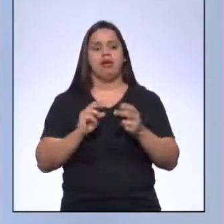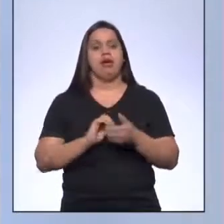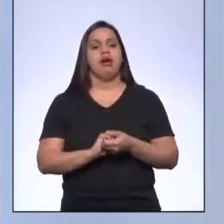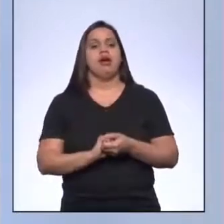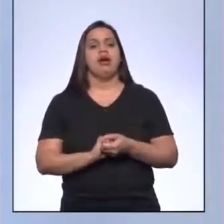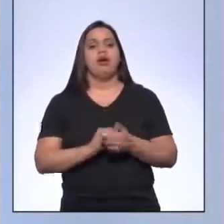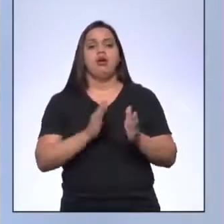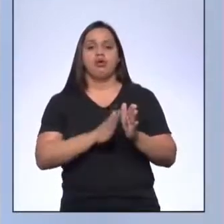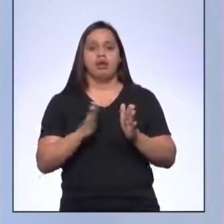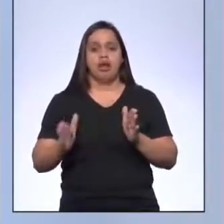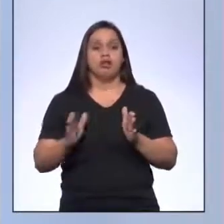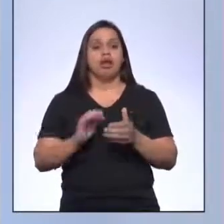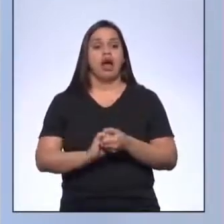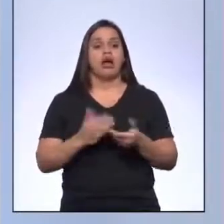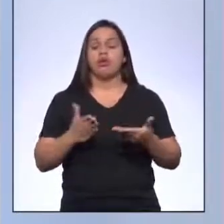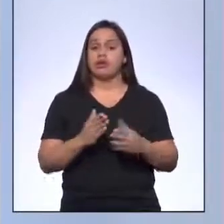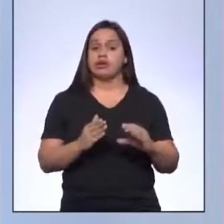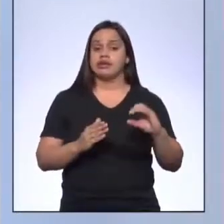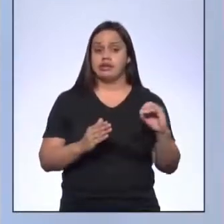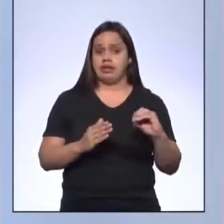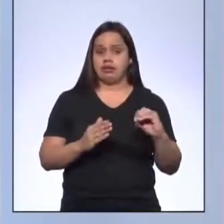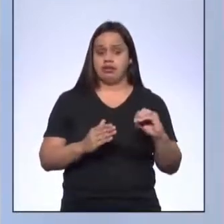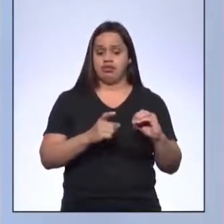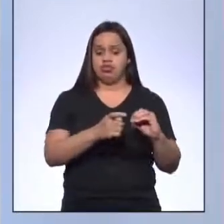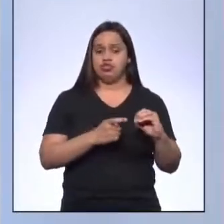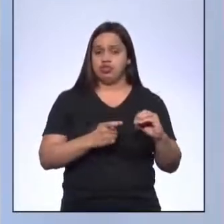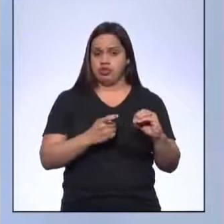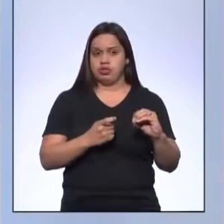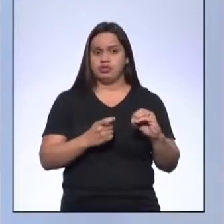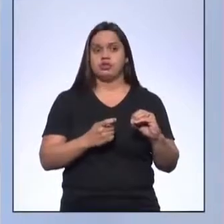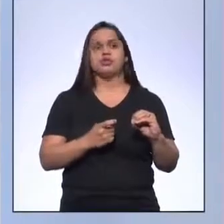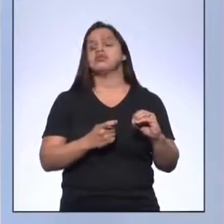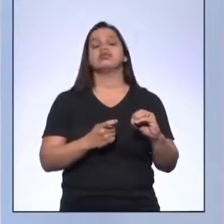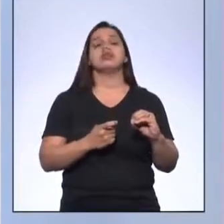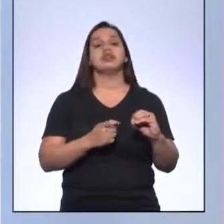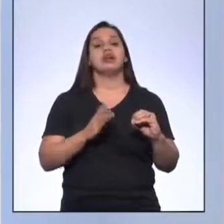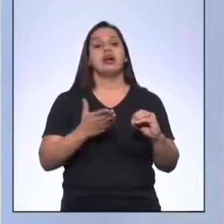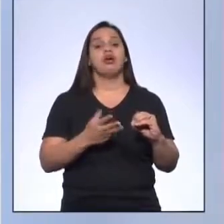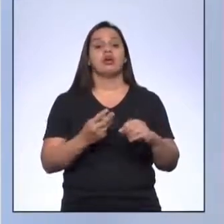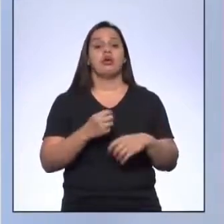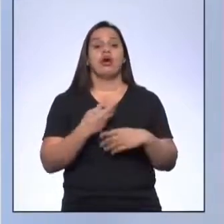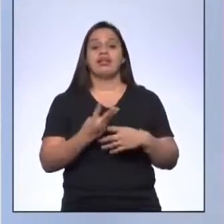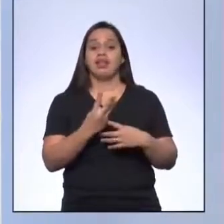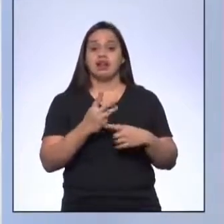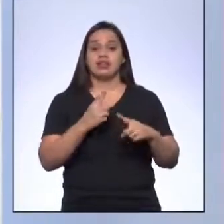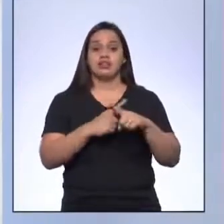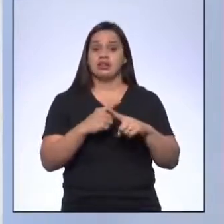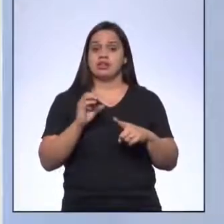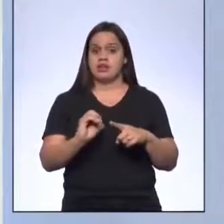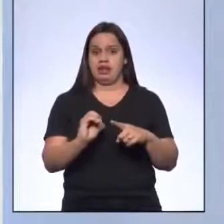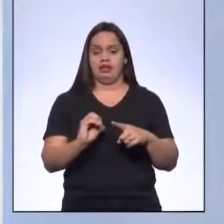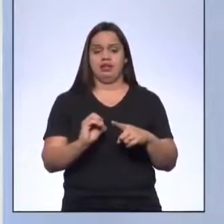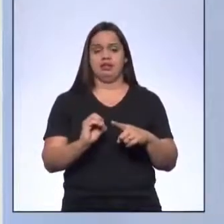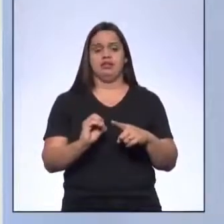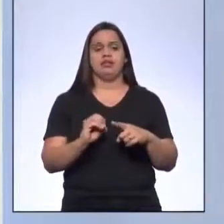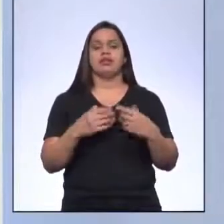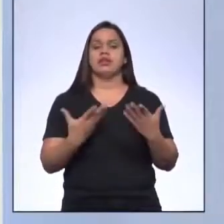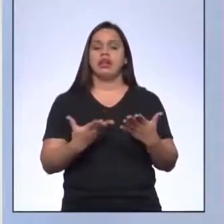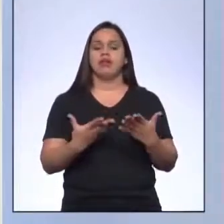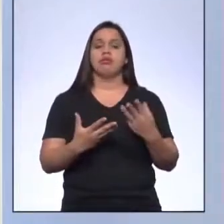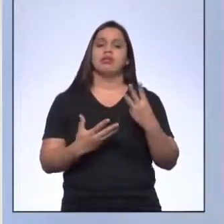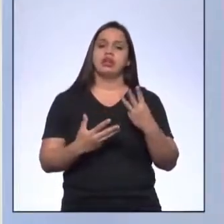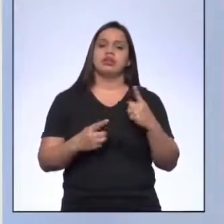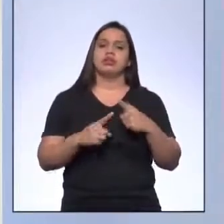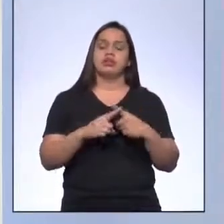0 x vale zero então é 3 vezes sério a 3